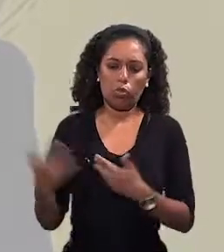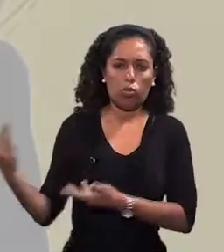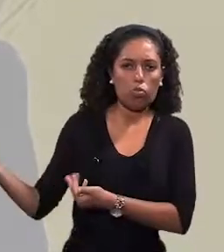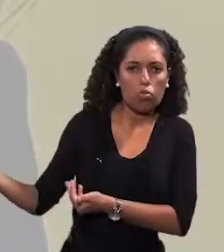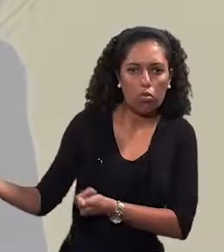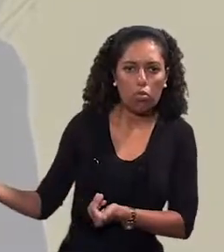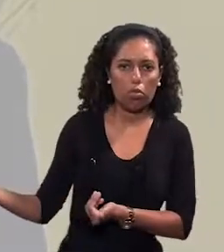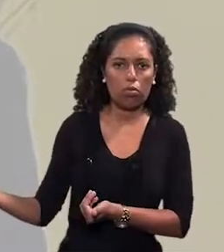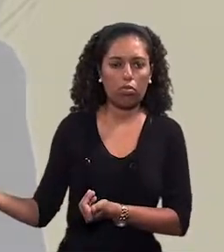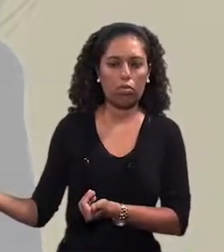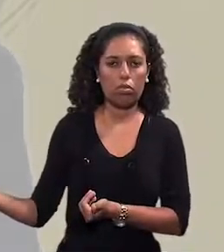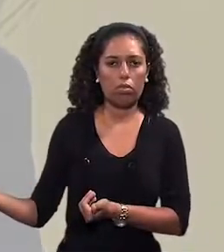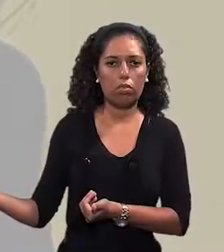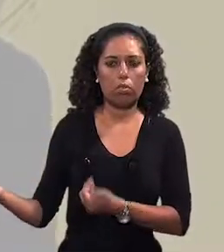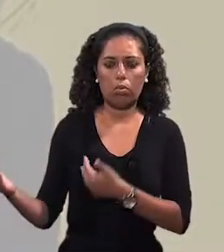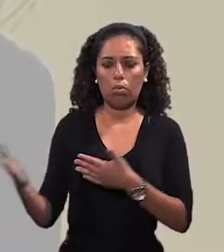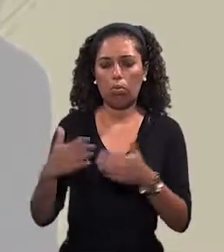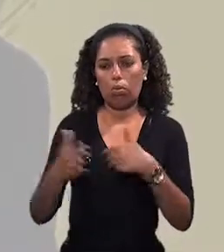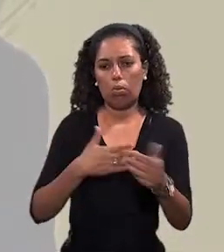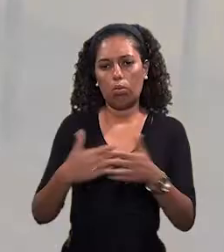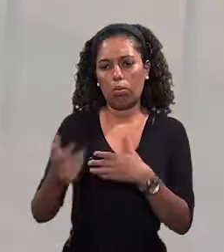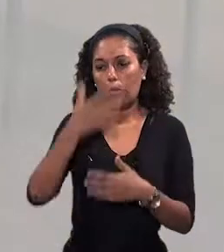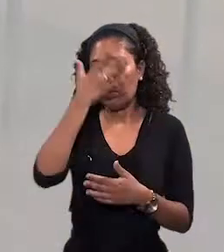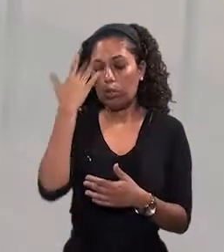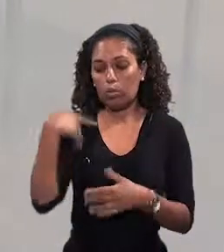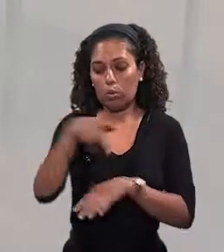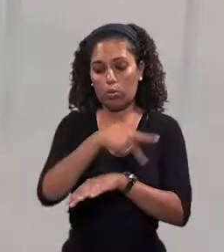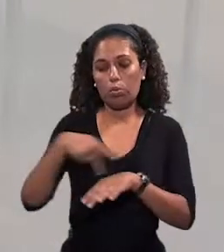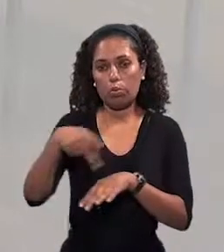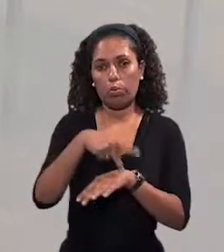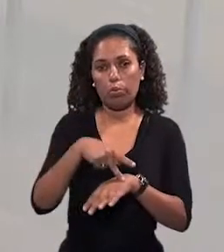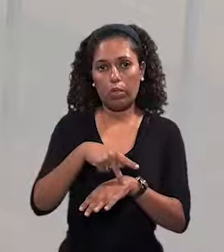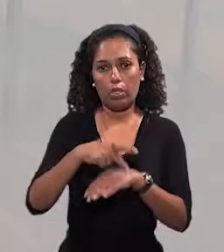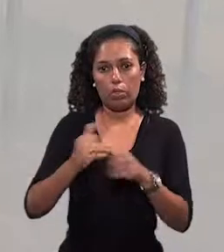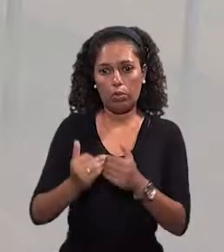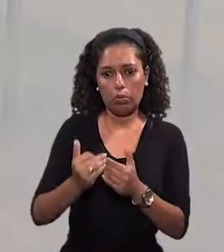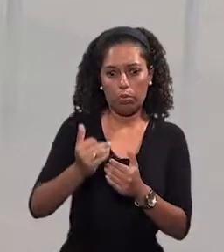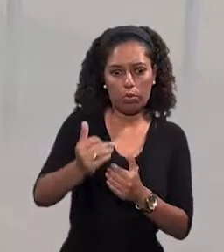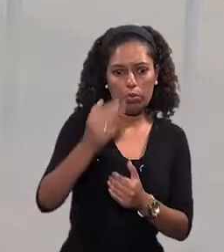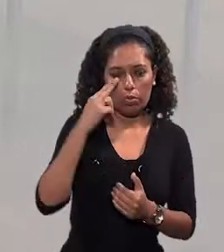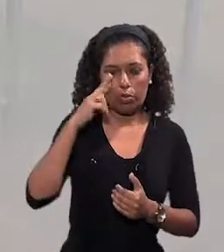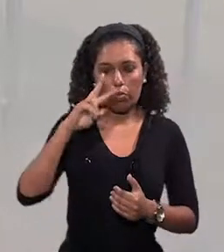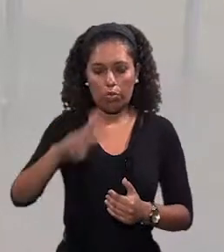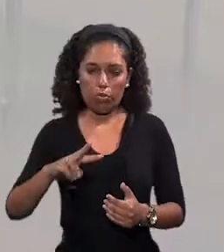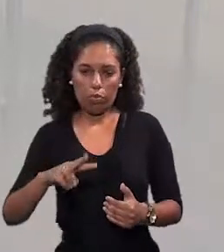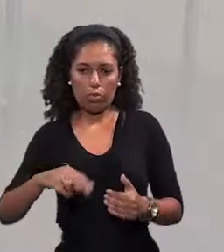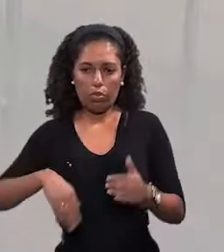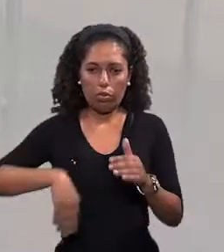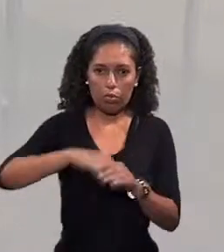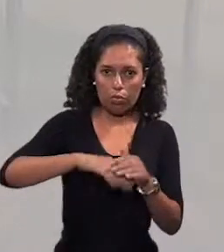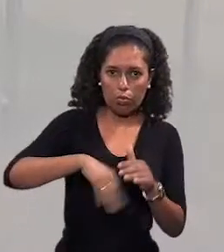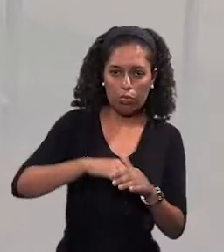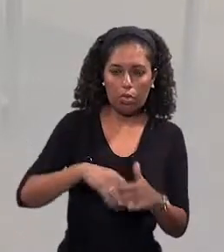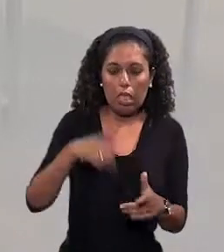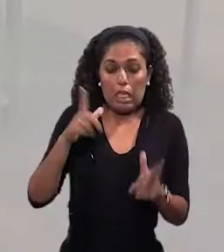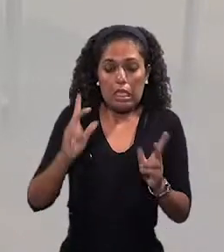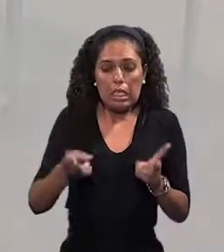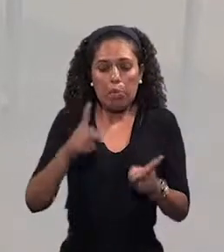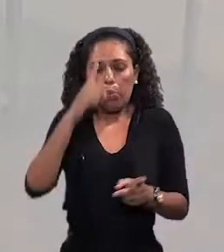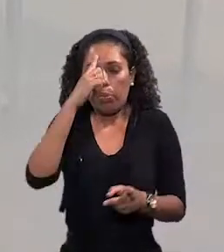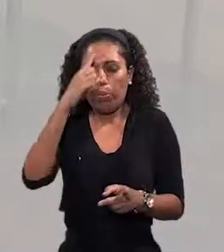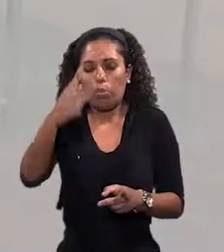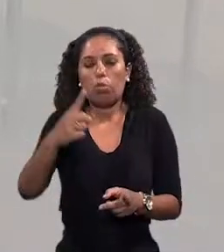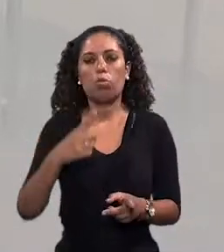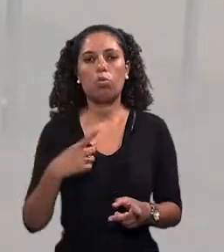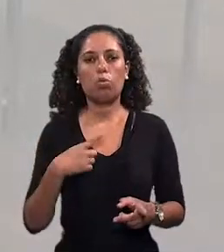qualquer pessoa no país que cresceu jogando bola, sempre teve um sonho de ser jogador e, obviamente,